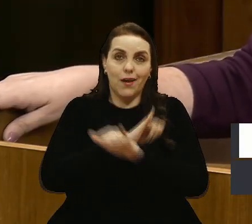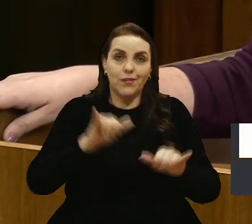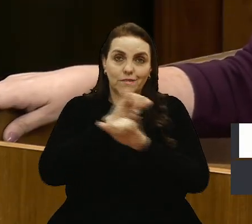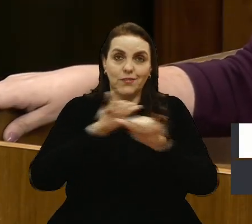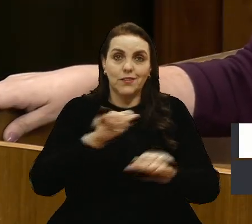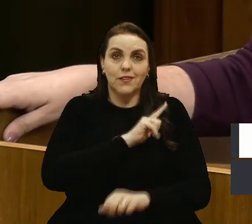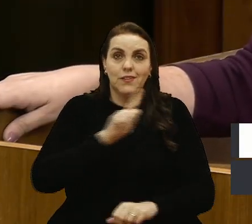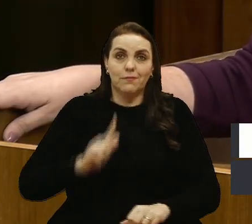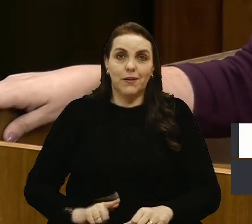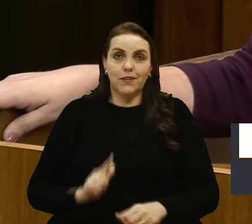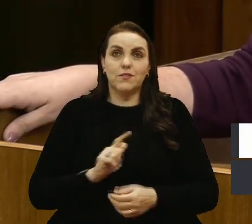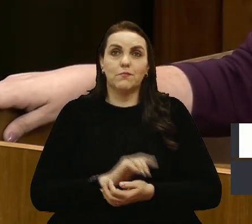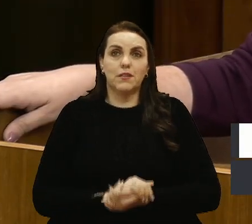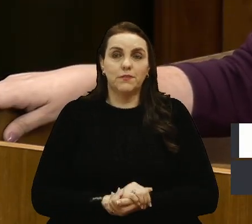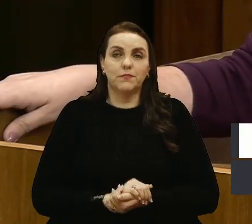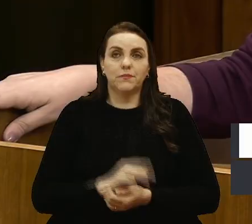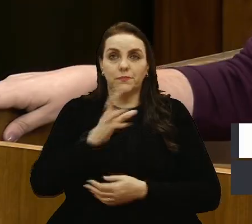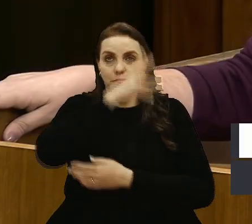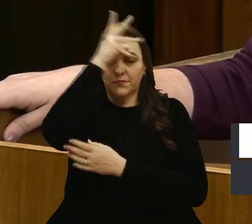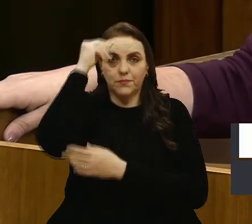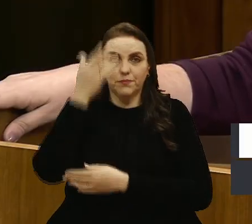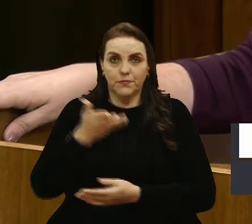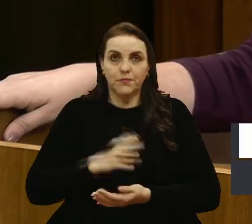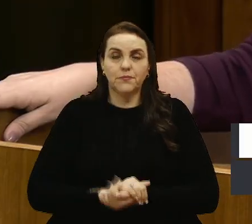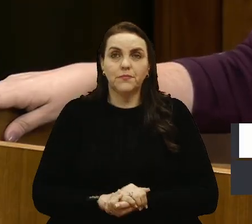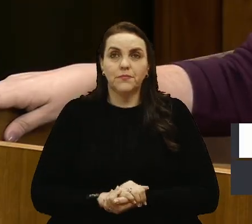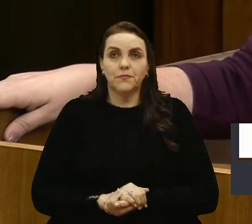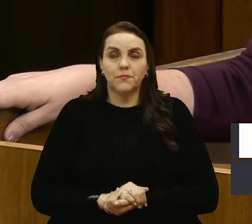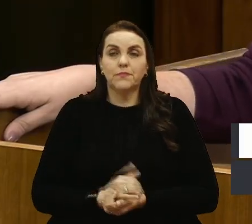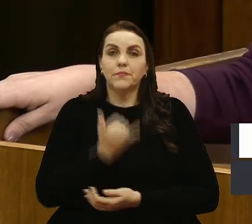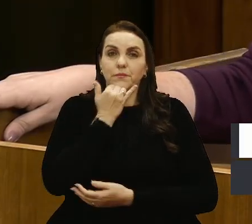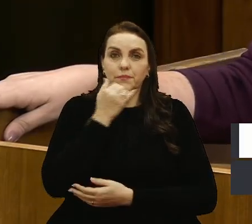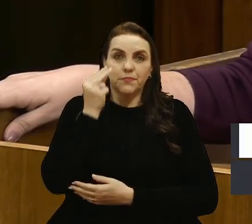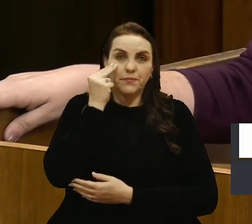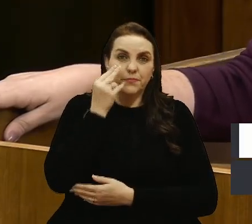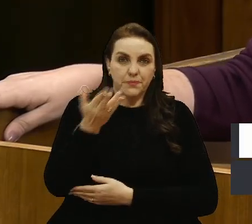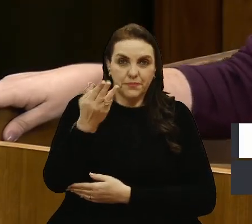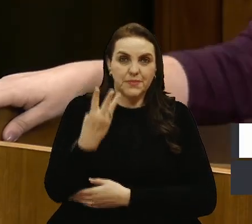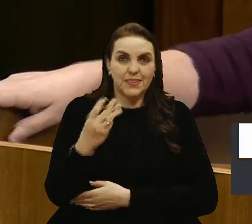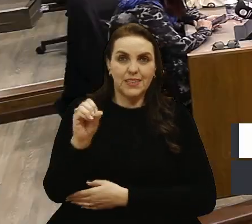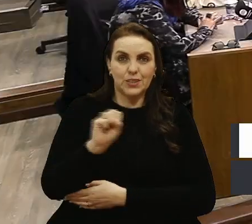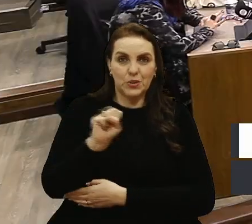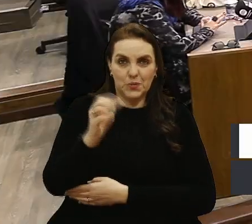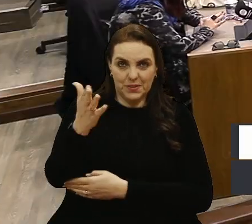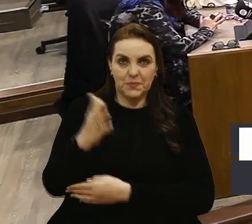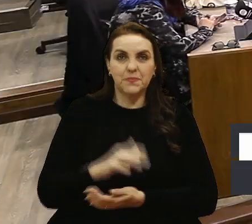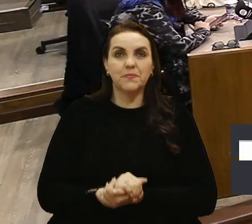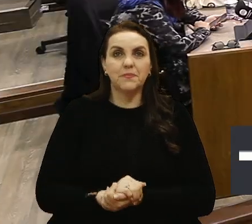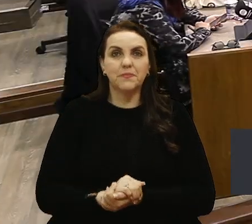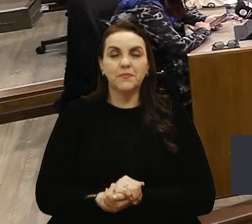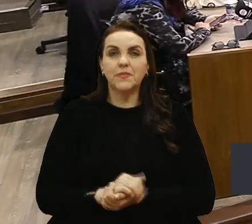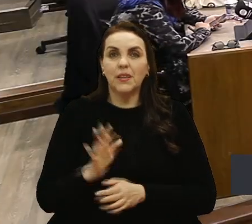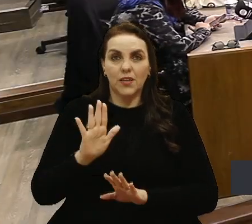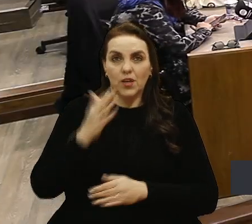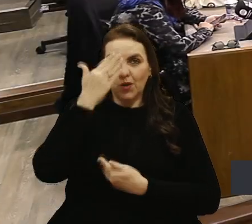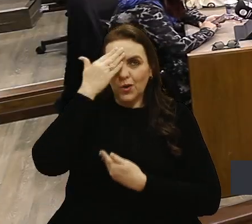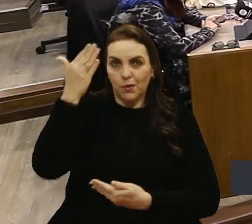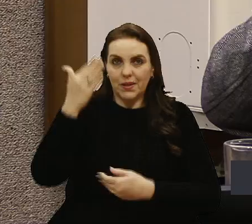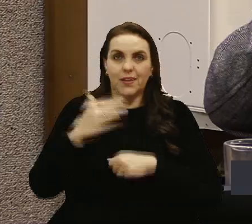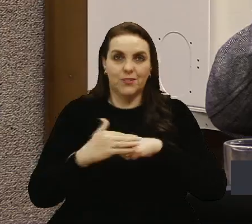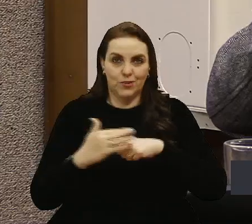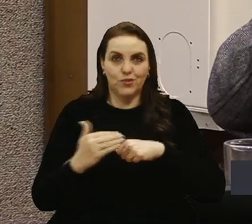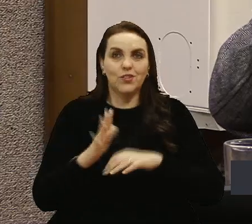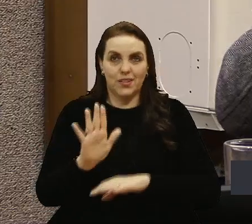governo municipal. Desculpa, vereador Cláudio, seu a parte 30 segundos. Obrigado pela gentileza, não vou nem usar os 30 segundos.